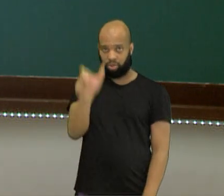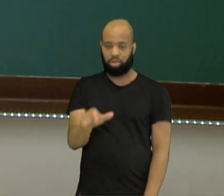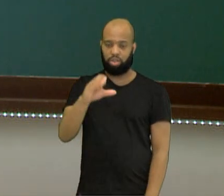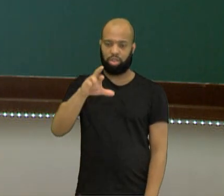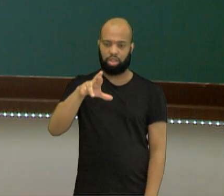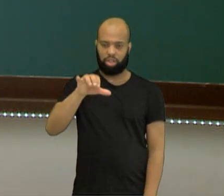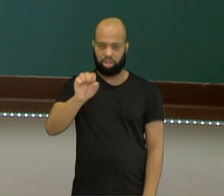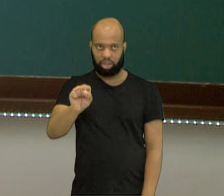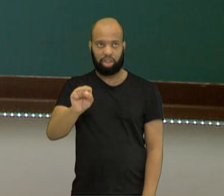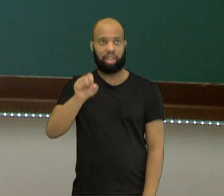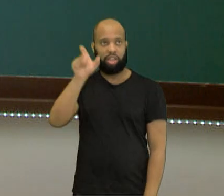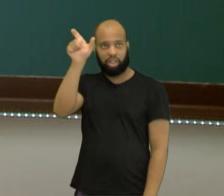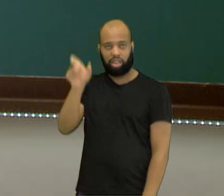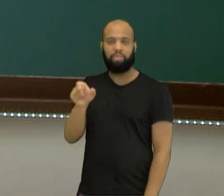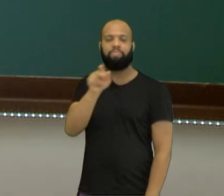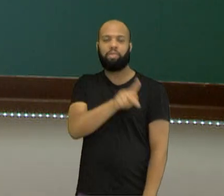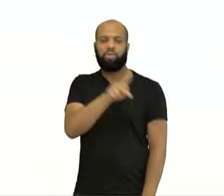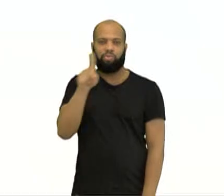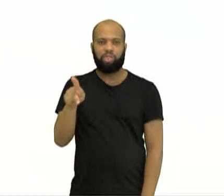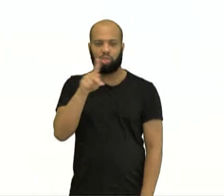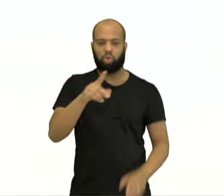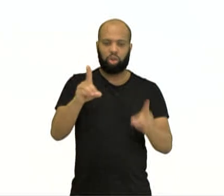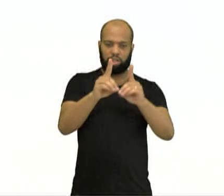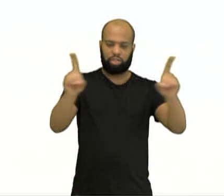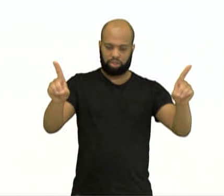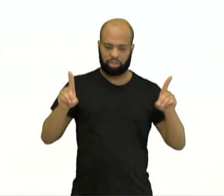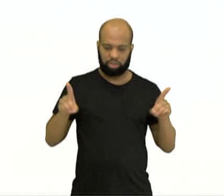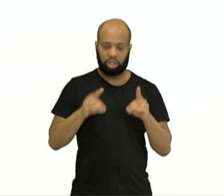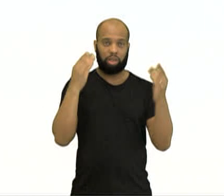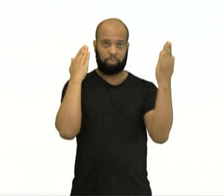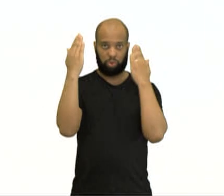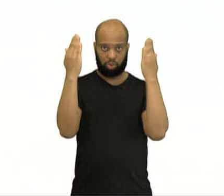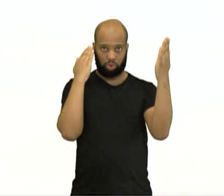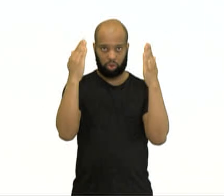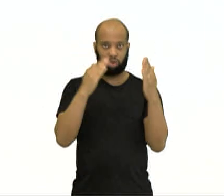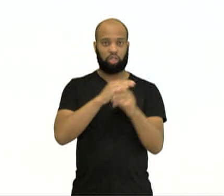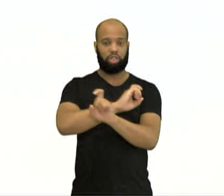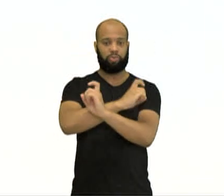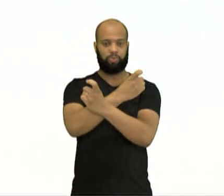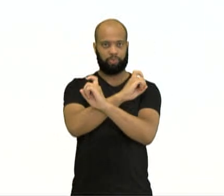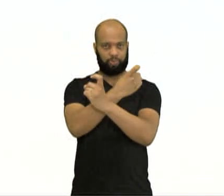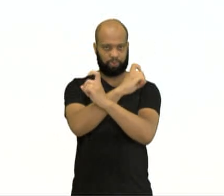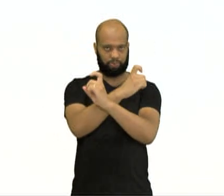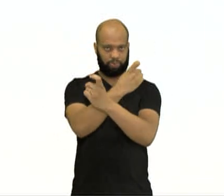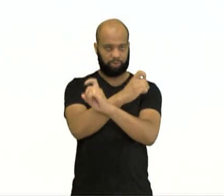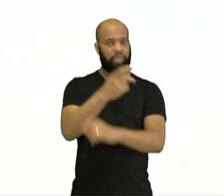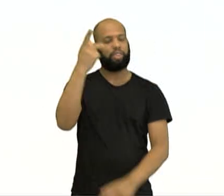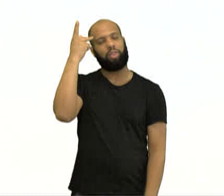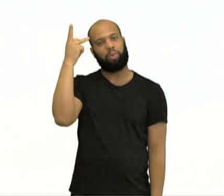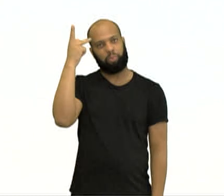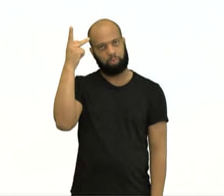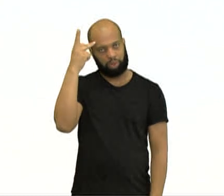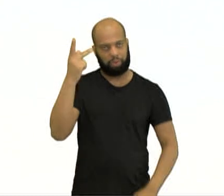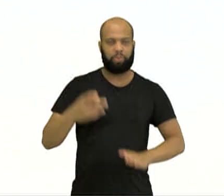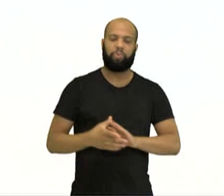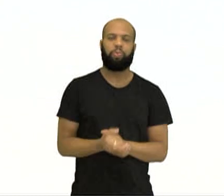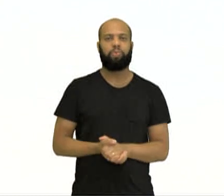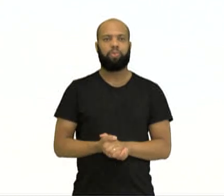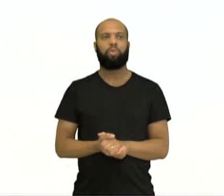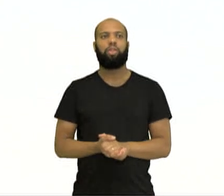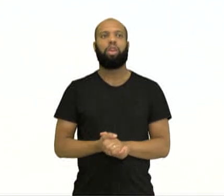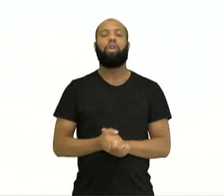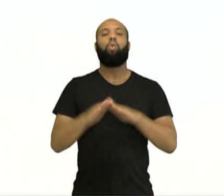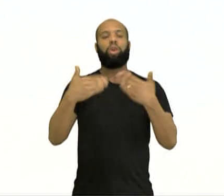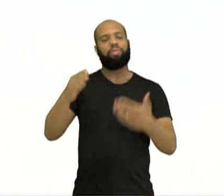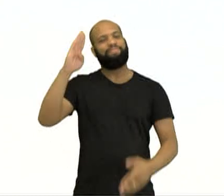Andrada, professora do Departamento de Psicologia Social da Pontifícia Universidade Católica de São Paulo, PUC,